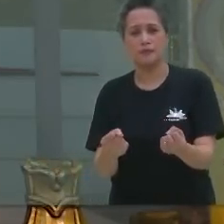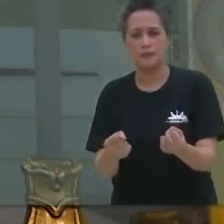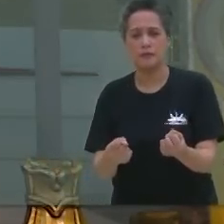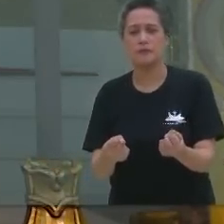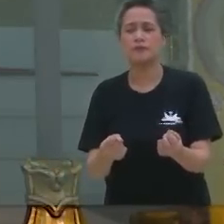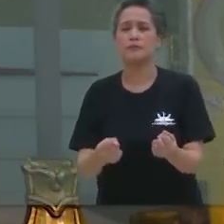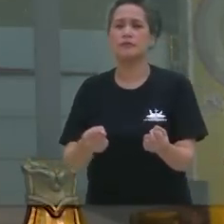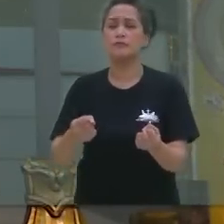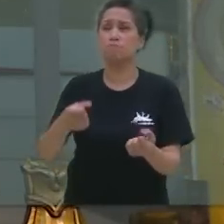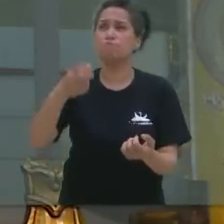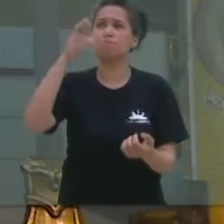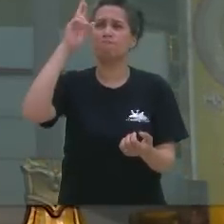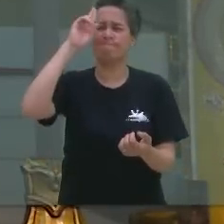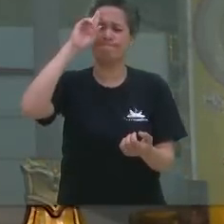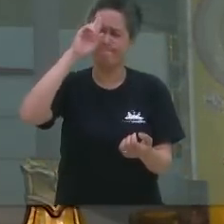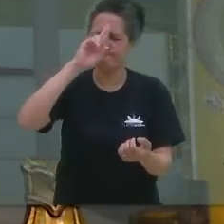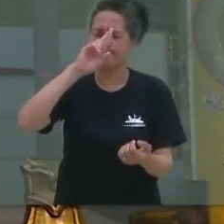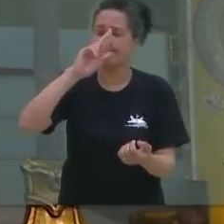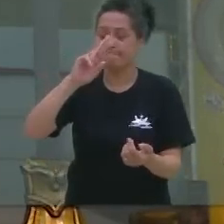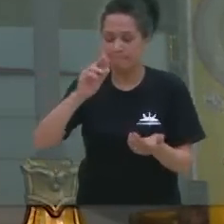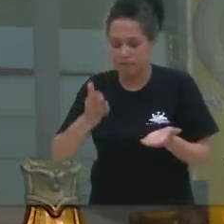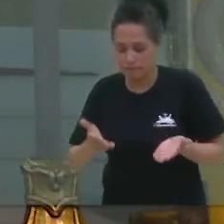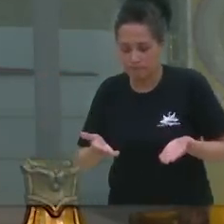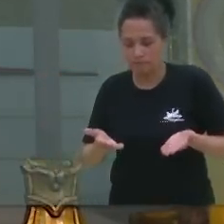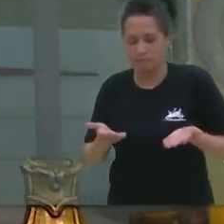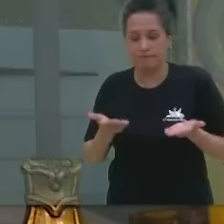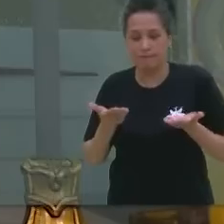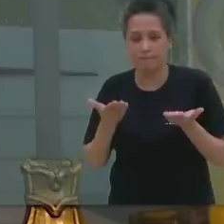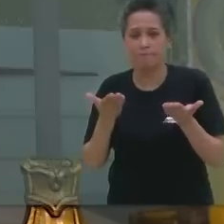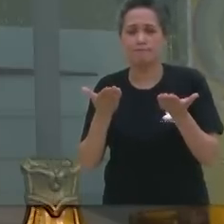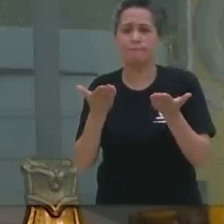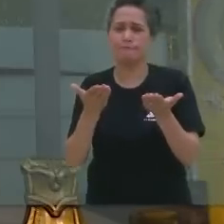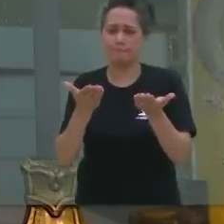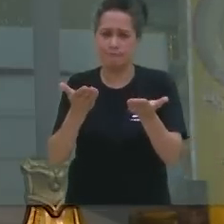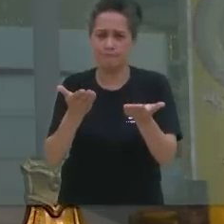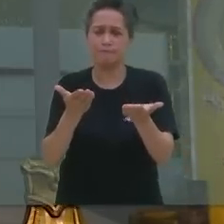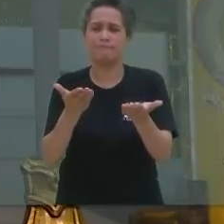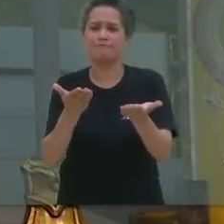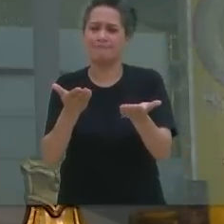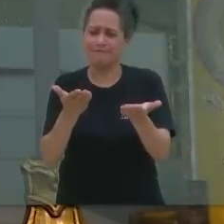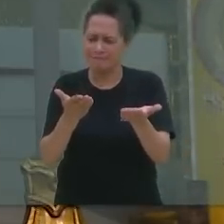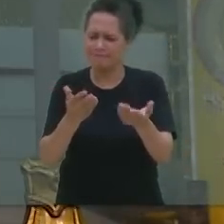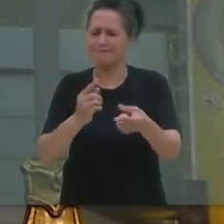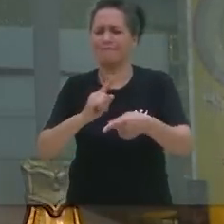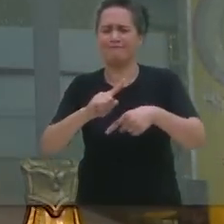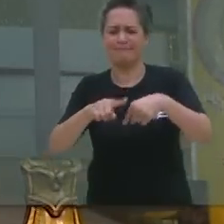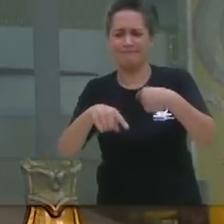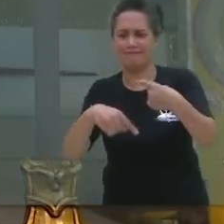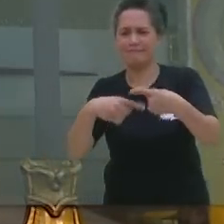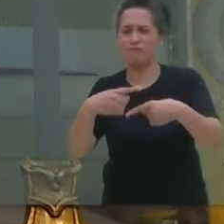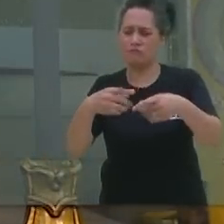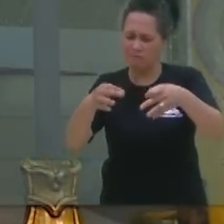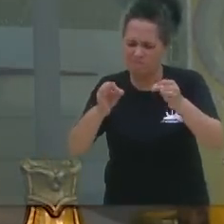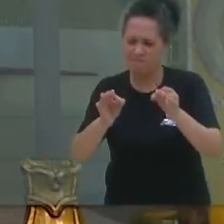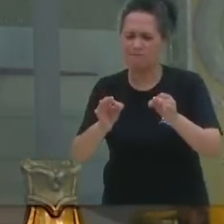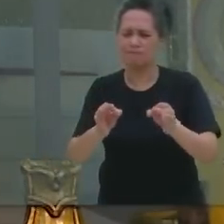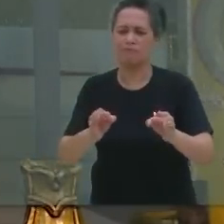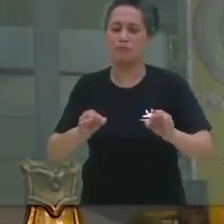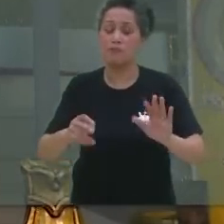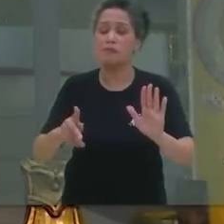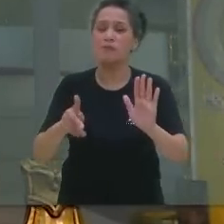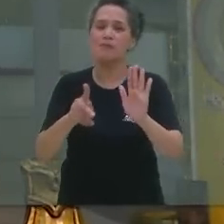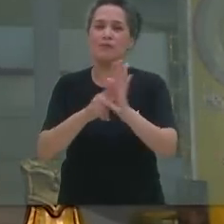Aceita, Senhor, a nossa oferta, e será depois na seta, o